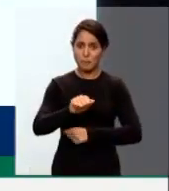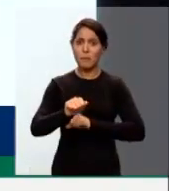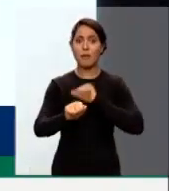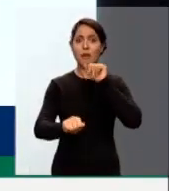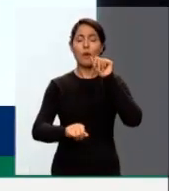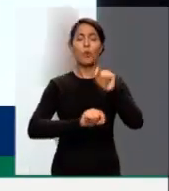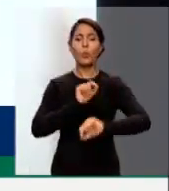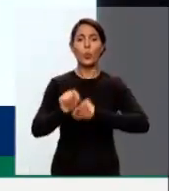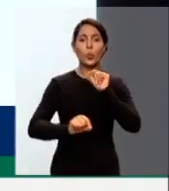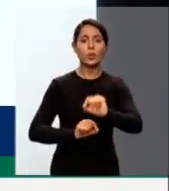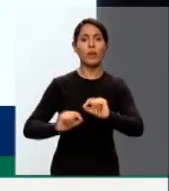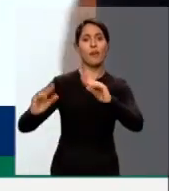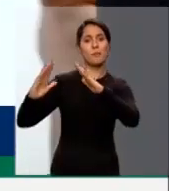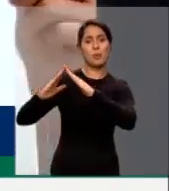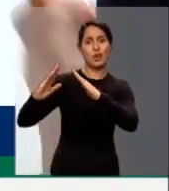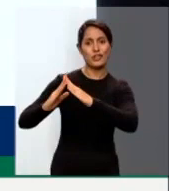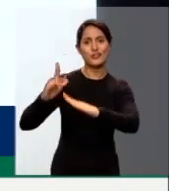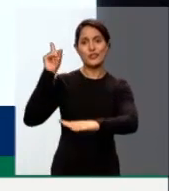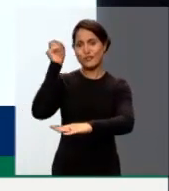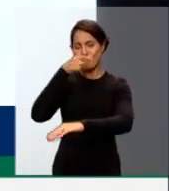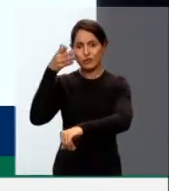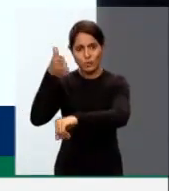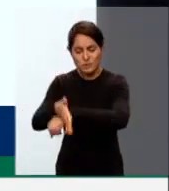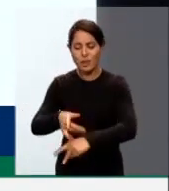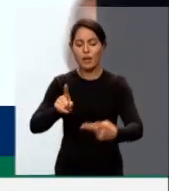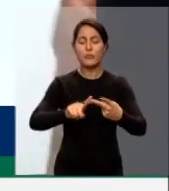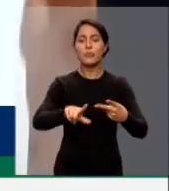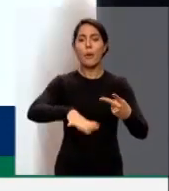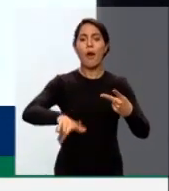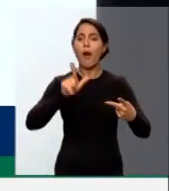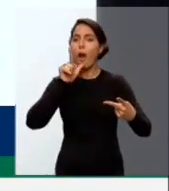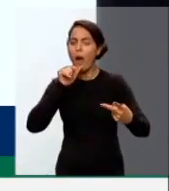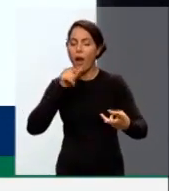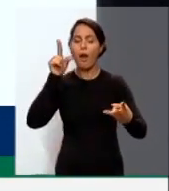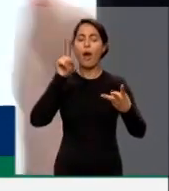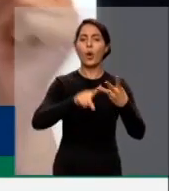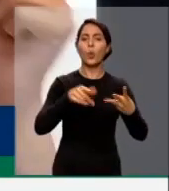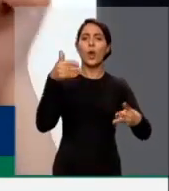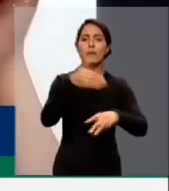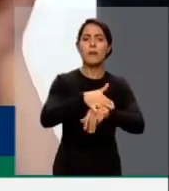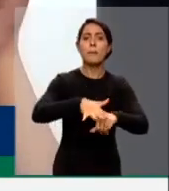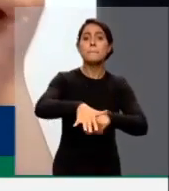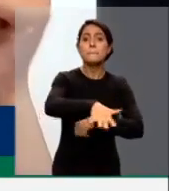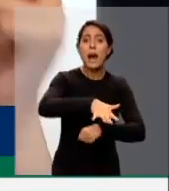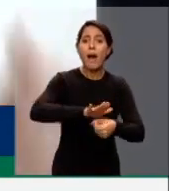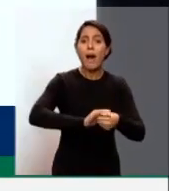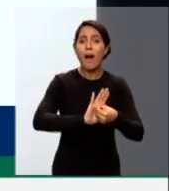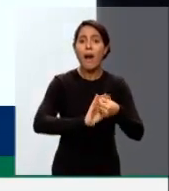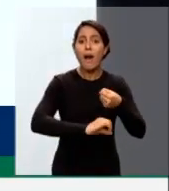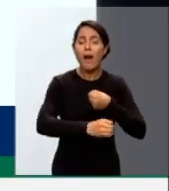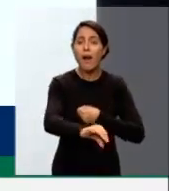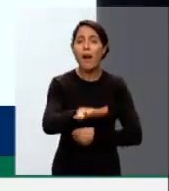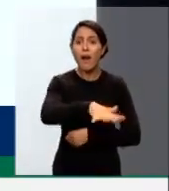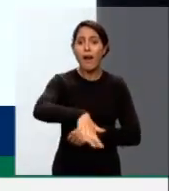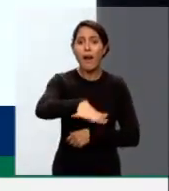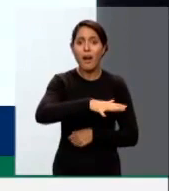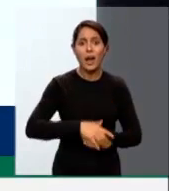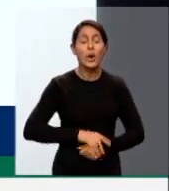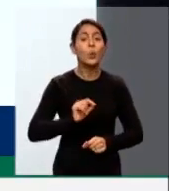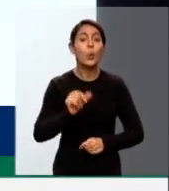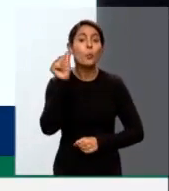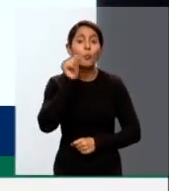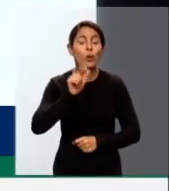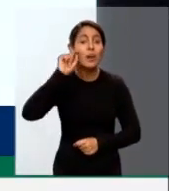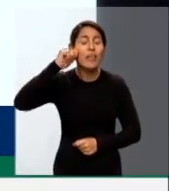à moradia, à água, a saneamento básico, de mulheres negras que choram a morte dos seus filhos e passam a